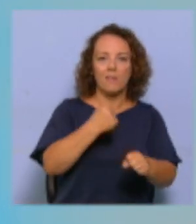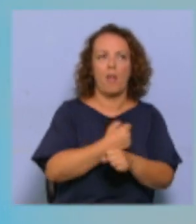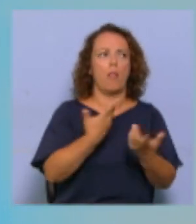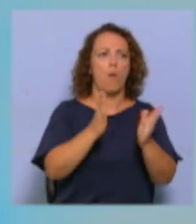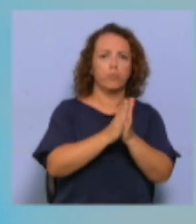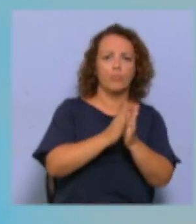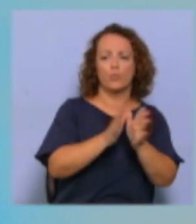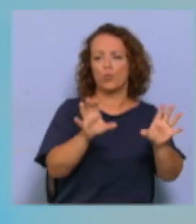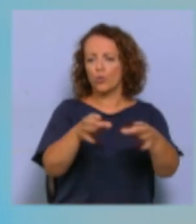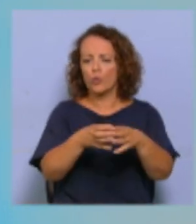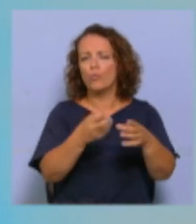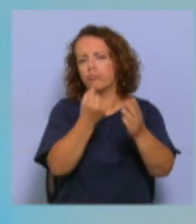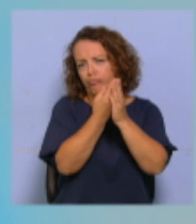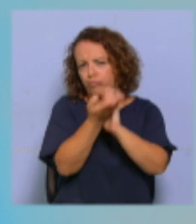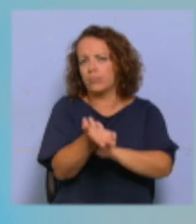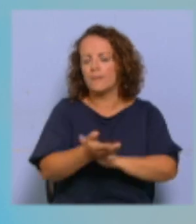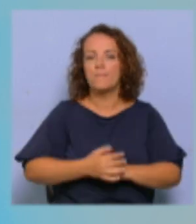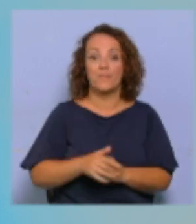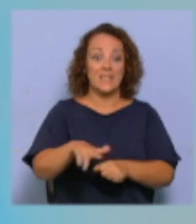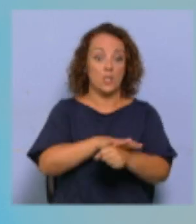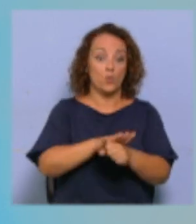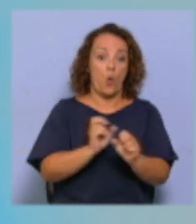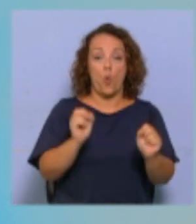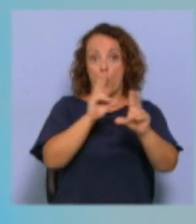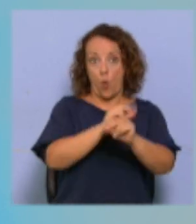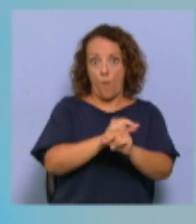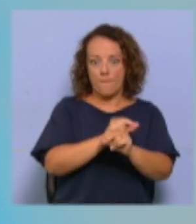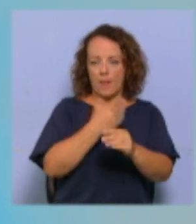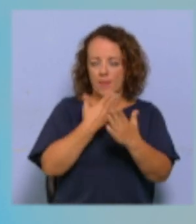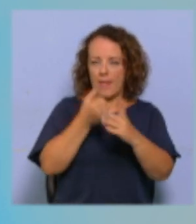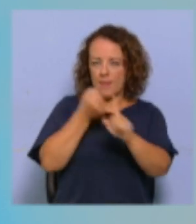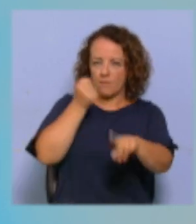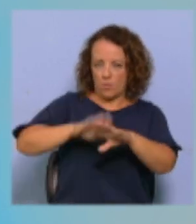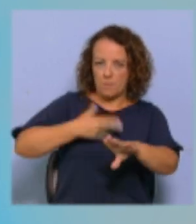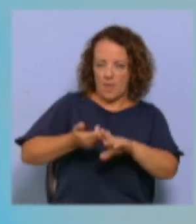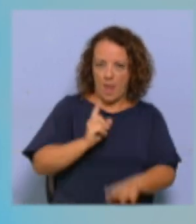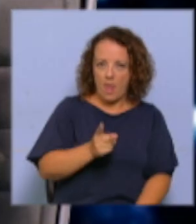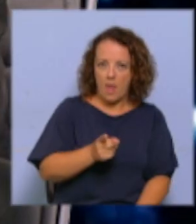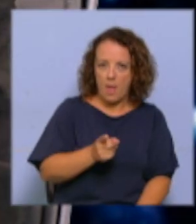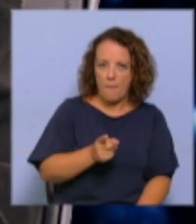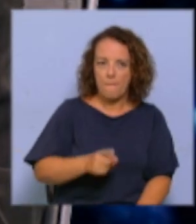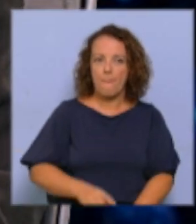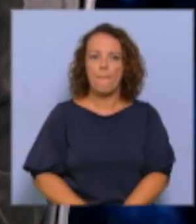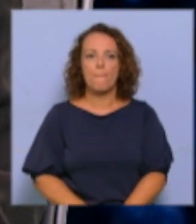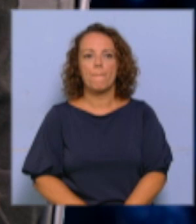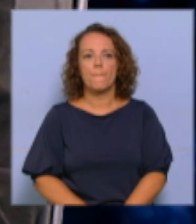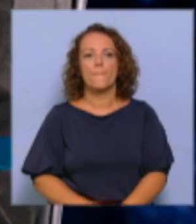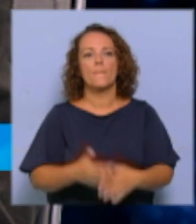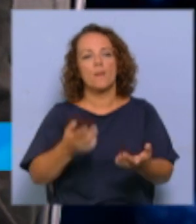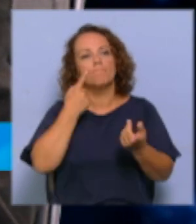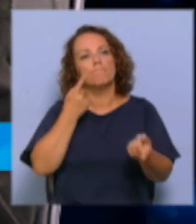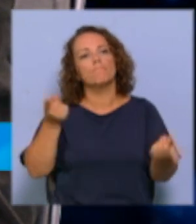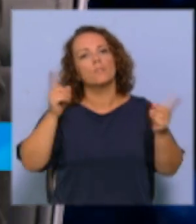etc. É uma circunstância nova, mais desafiante por causa disso? Ora, então, renovando as